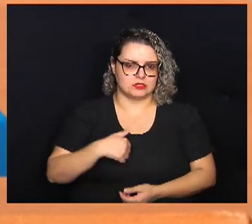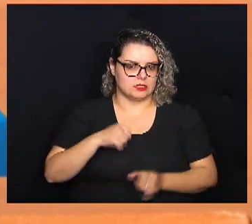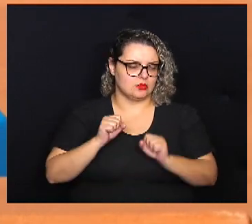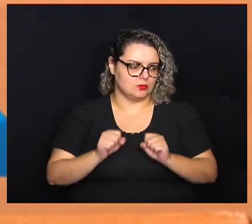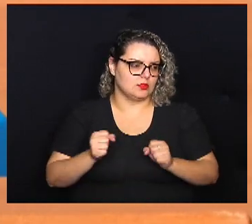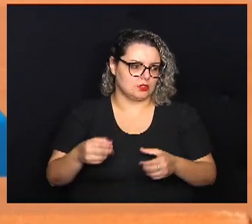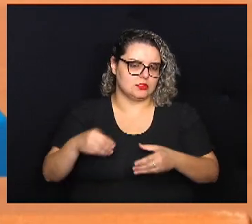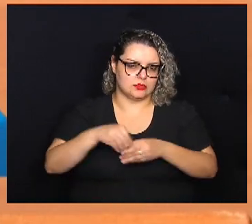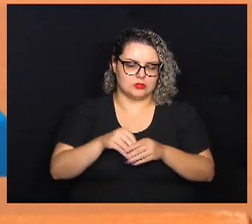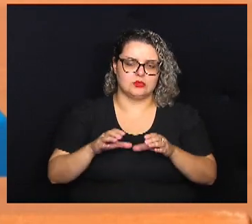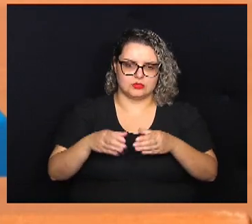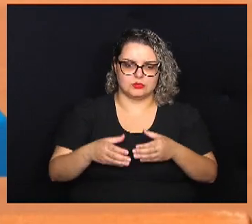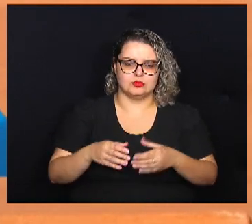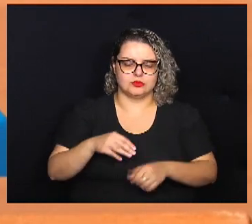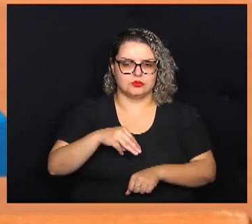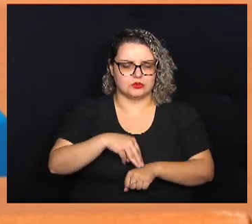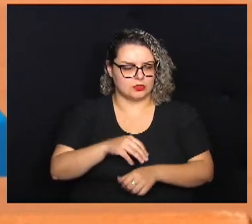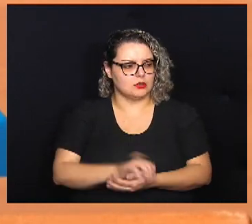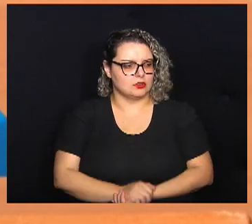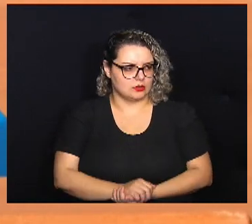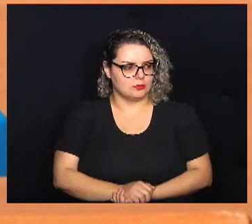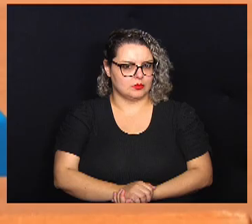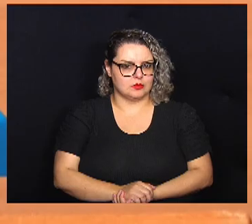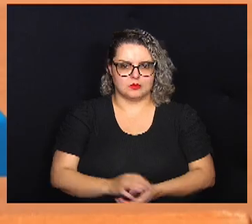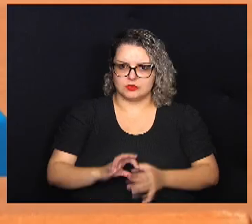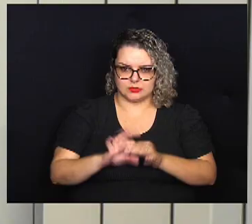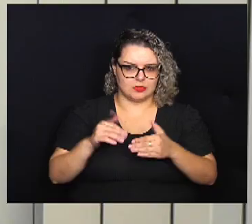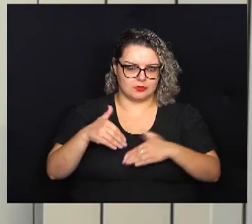a comissão, estou aí à disposição.